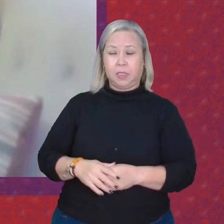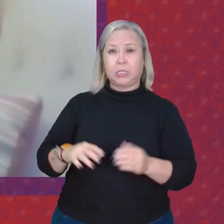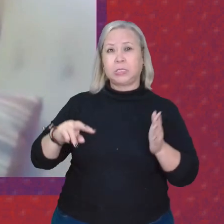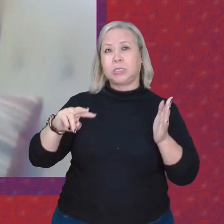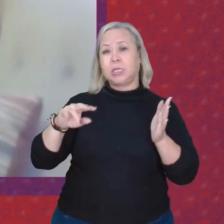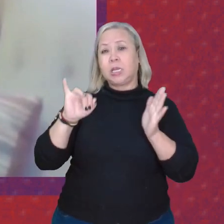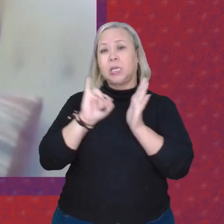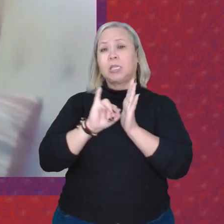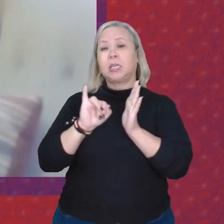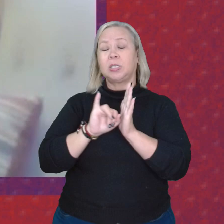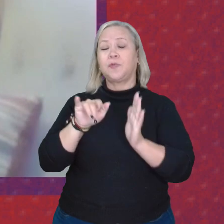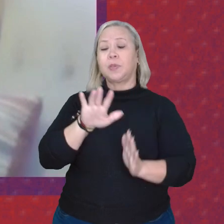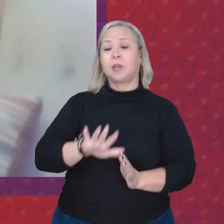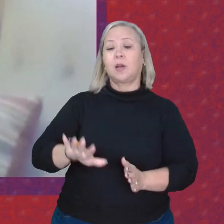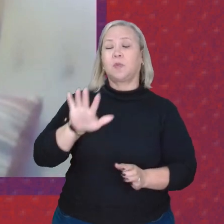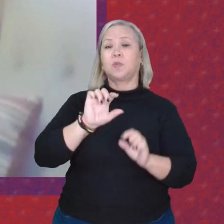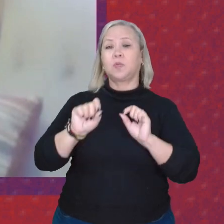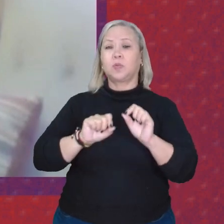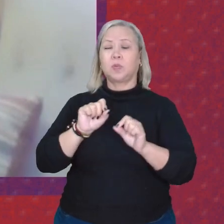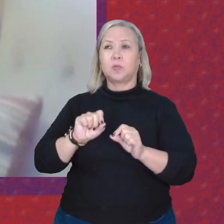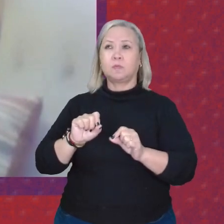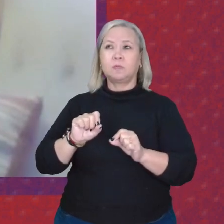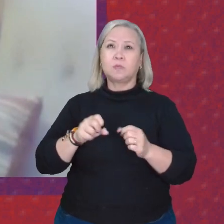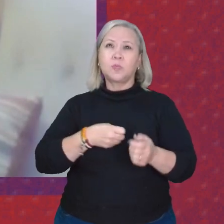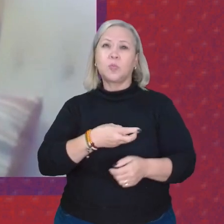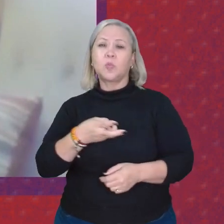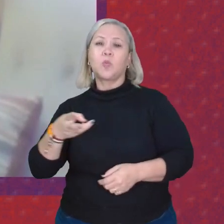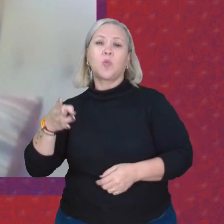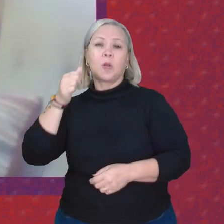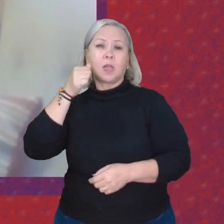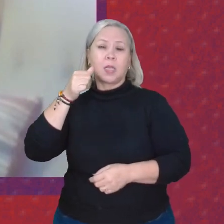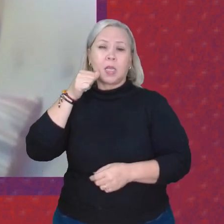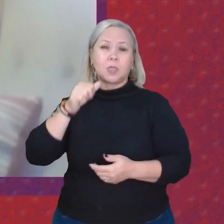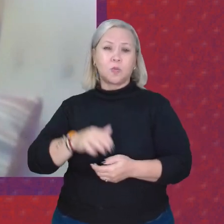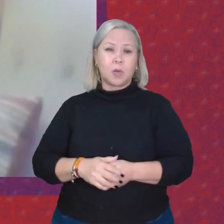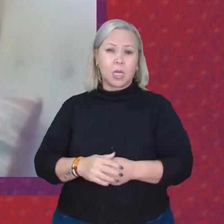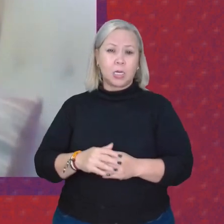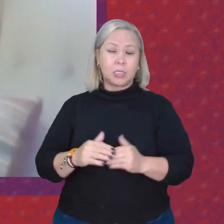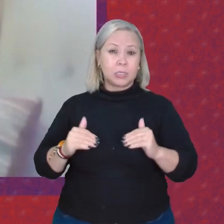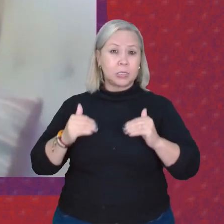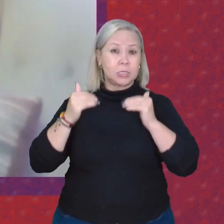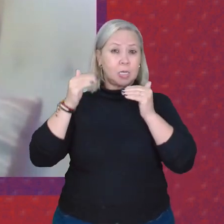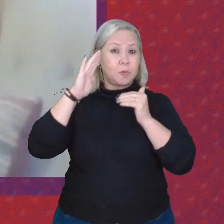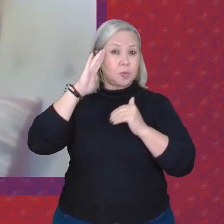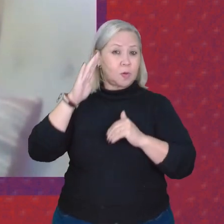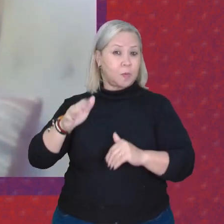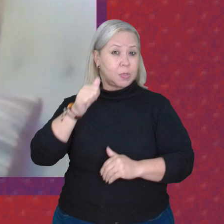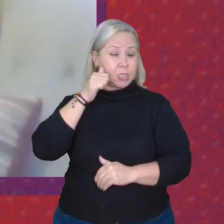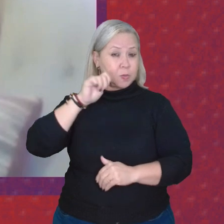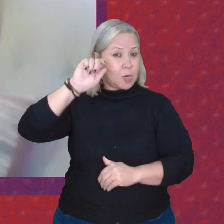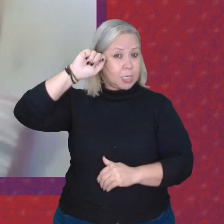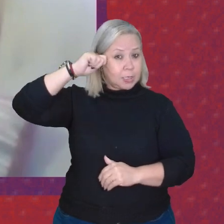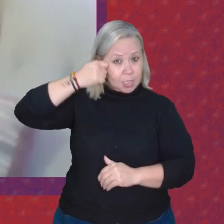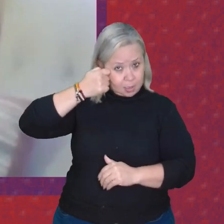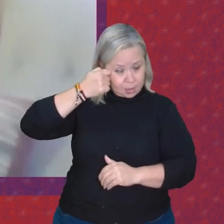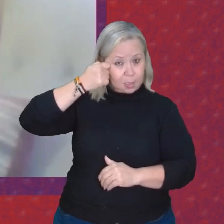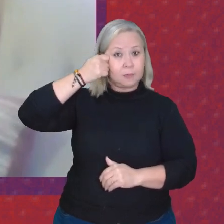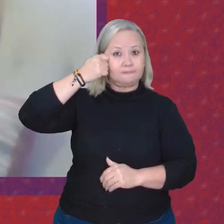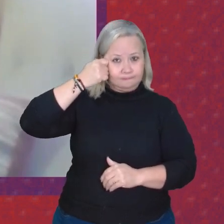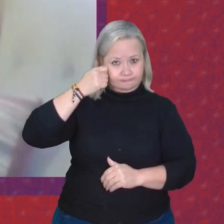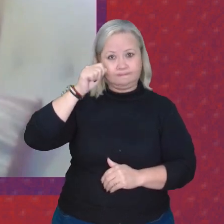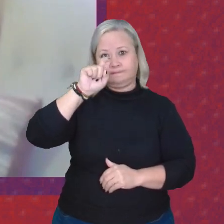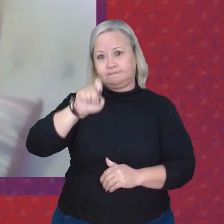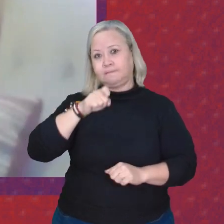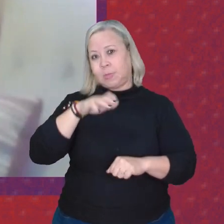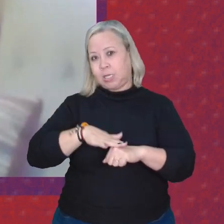identificando o quanto as mulheres, sobretudo as mulheres negras, são